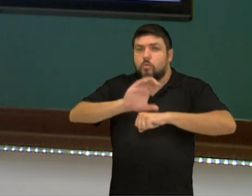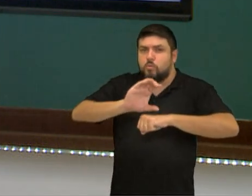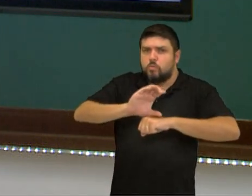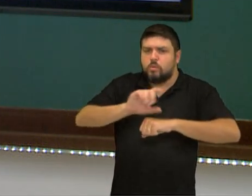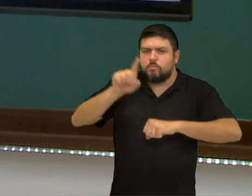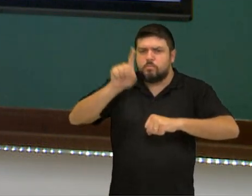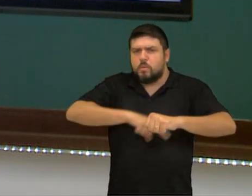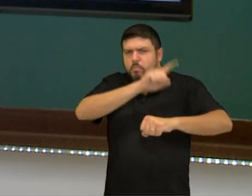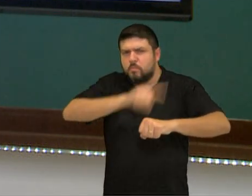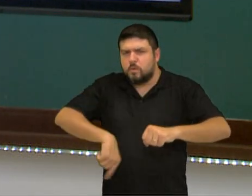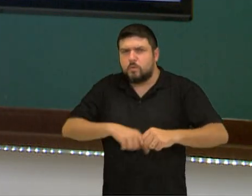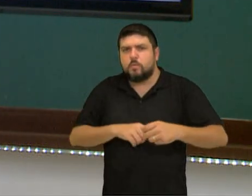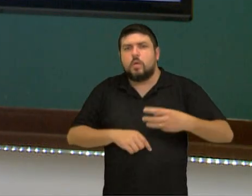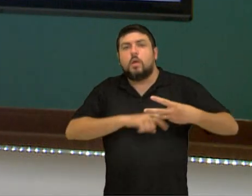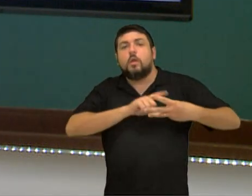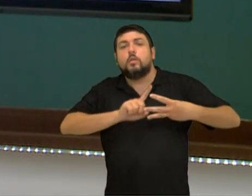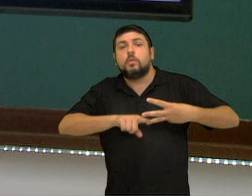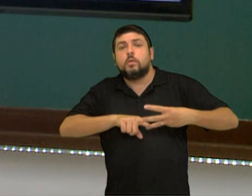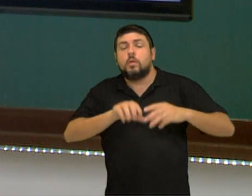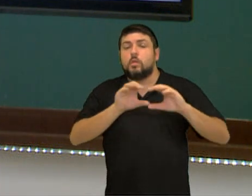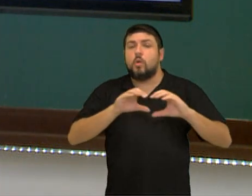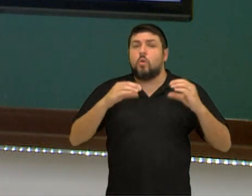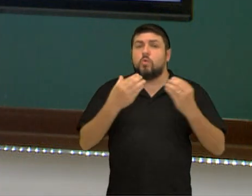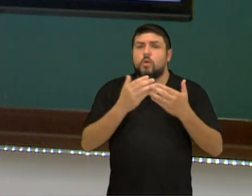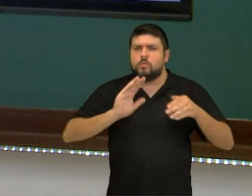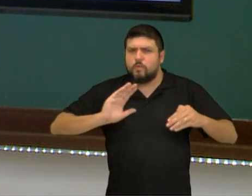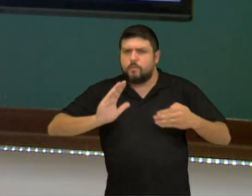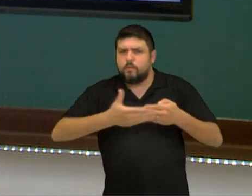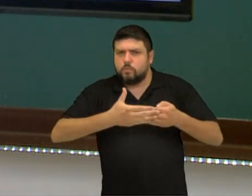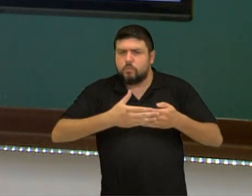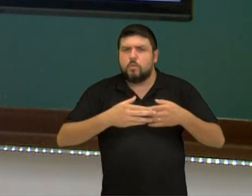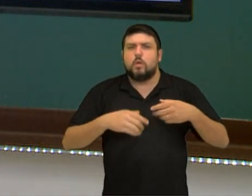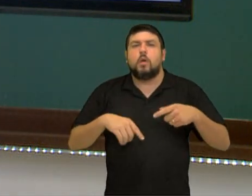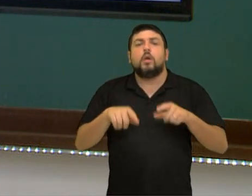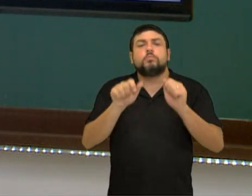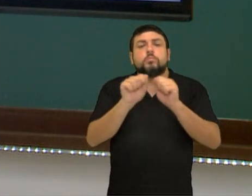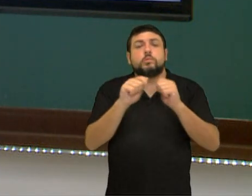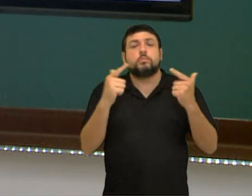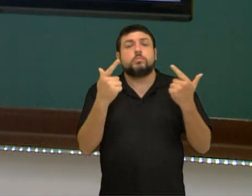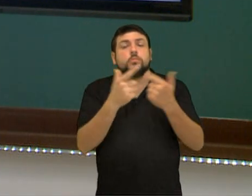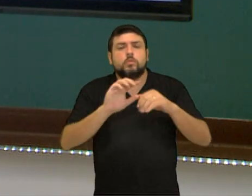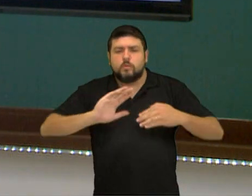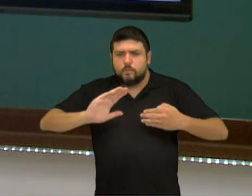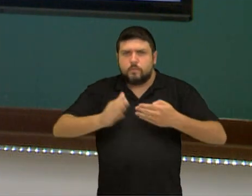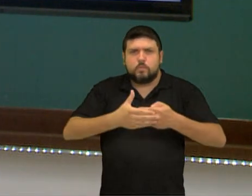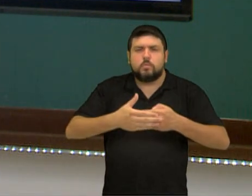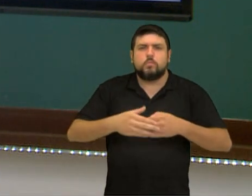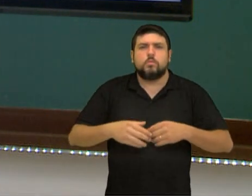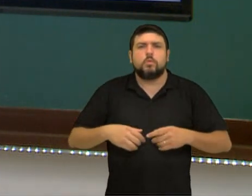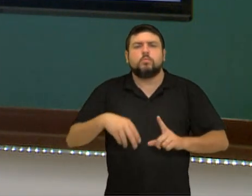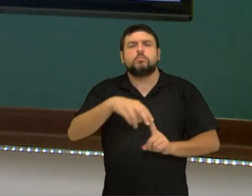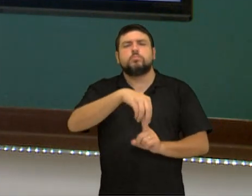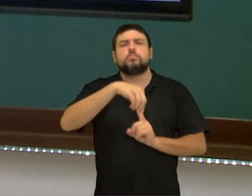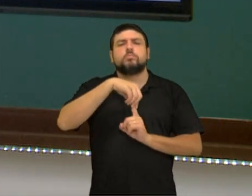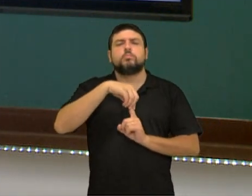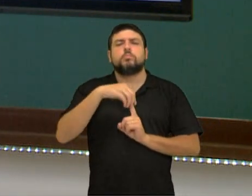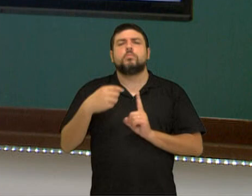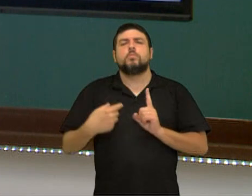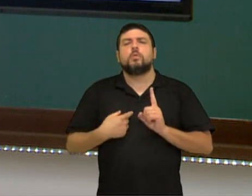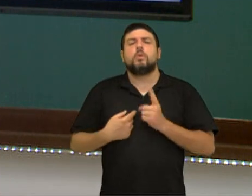Congresso Nacional e fechou as assembleias estaduais. Portanto, ele passou a governar sozinho por meio de